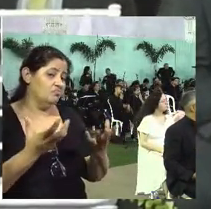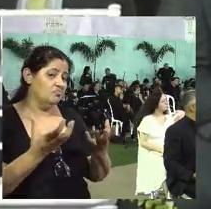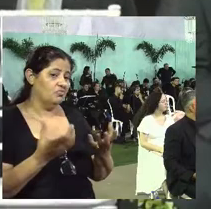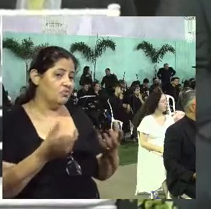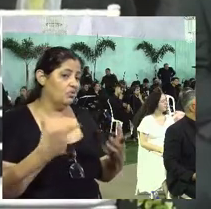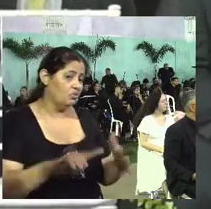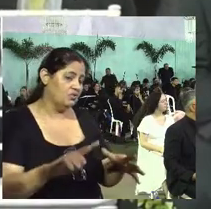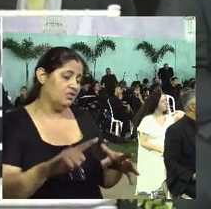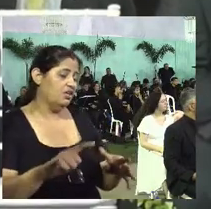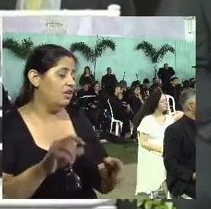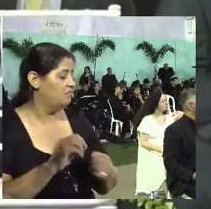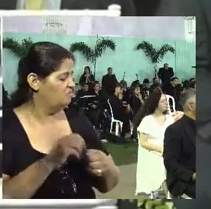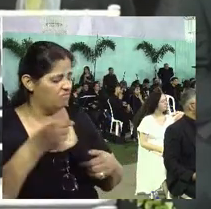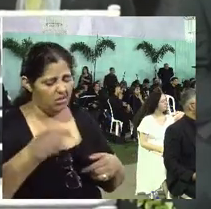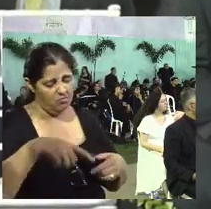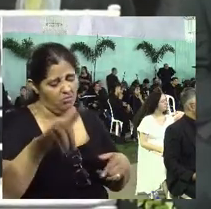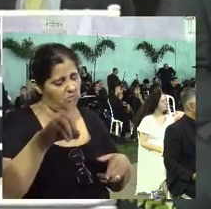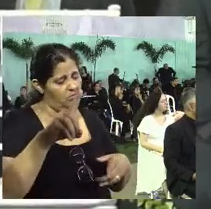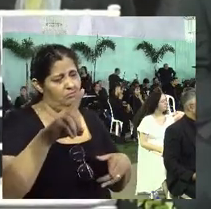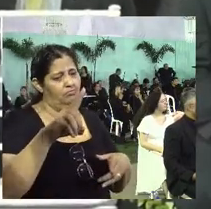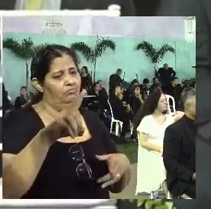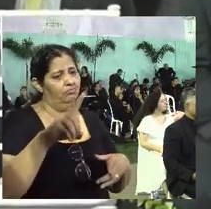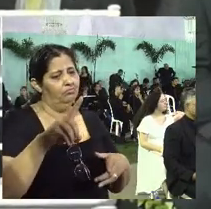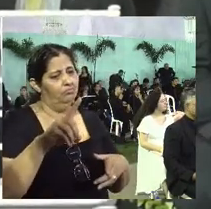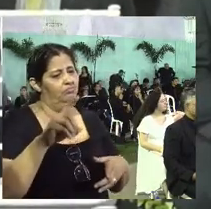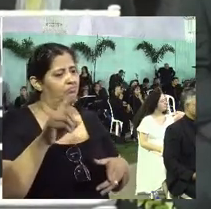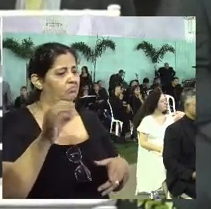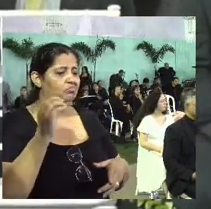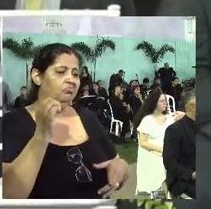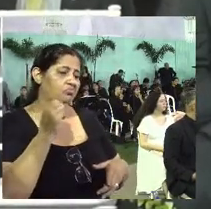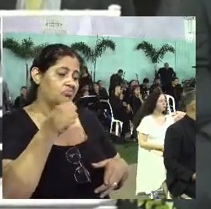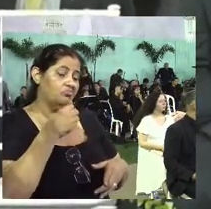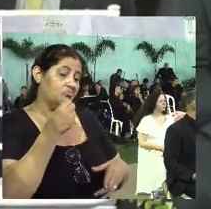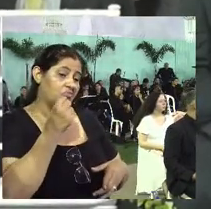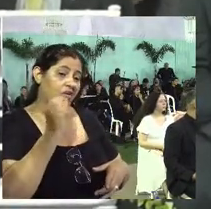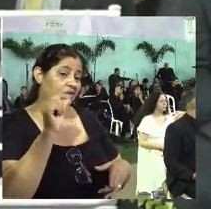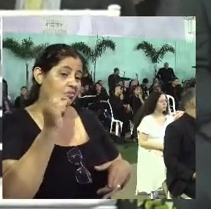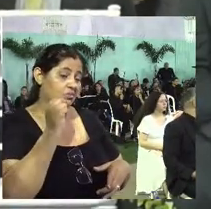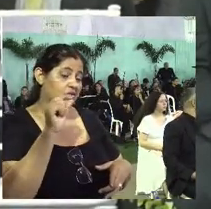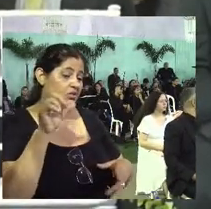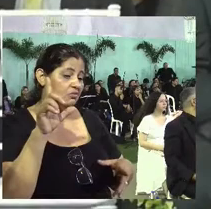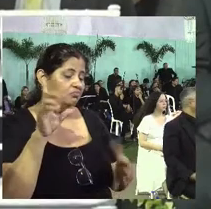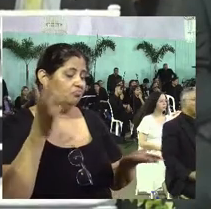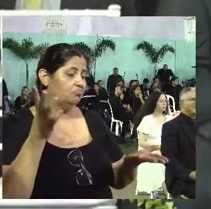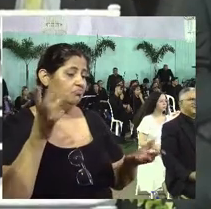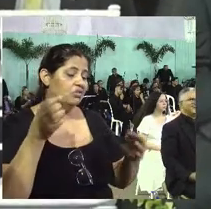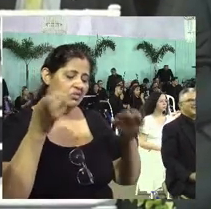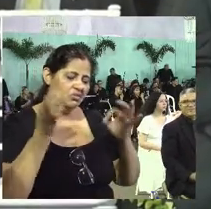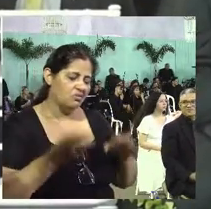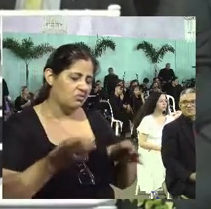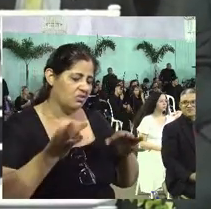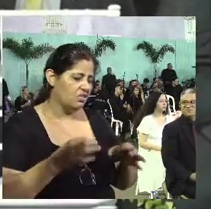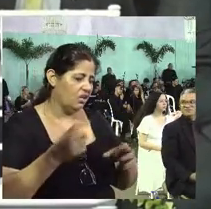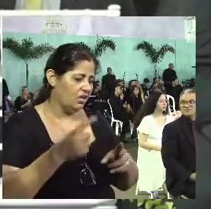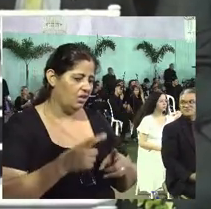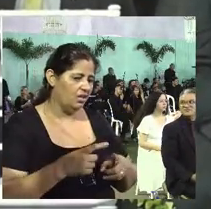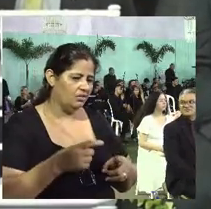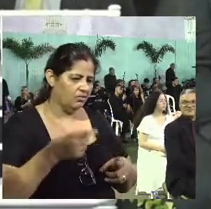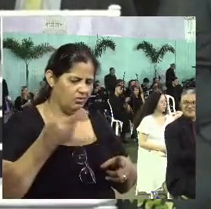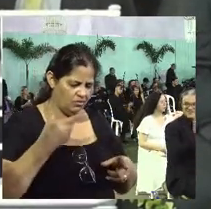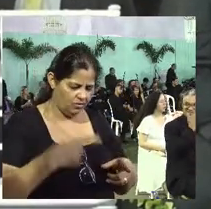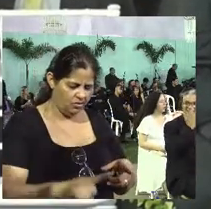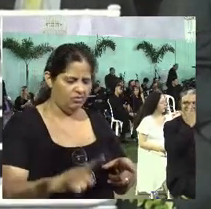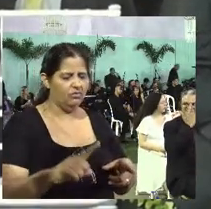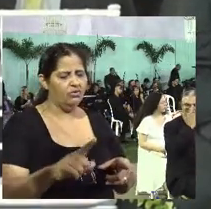antes não tem outra opção não tem outra opção o certo é que mais uma vez Deus